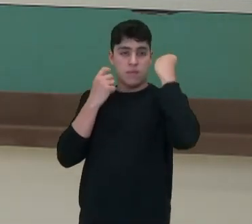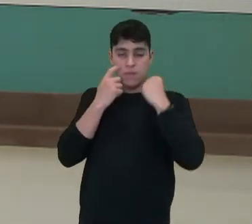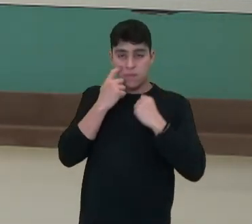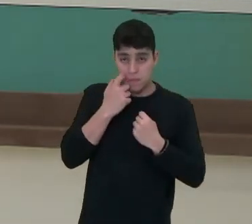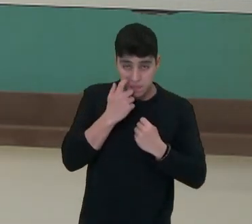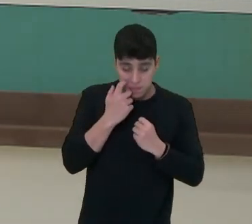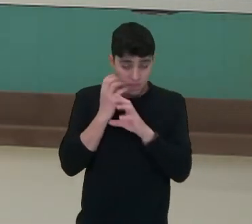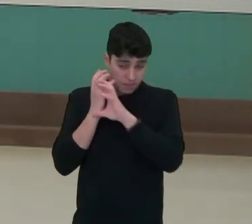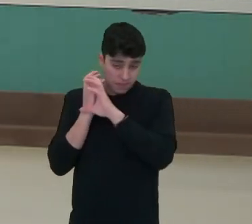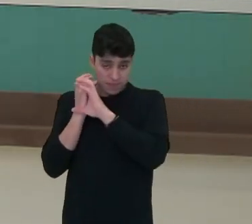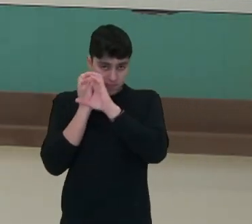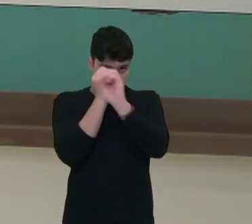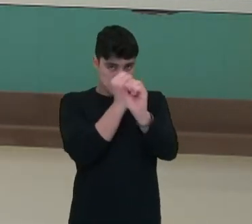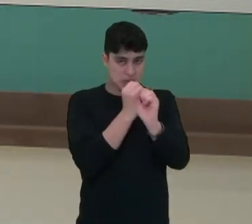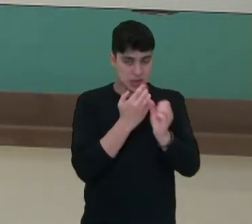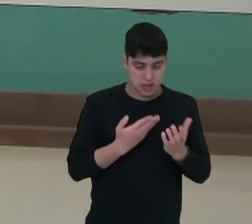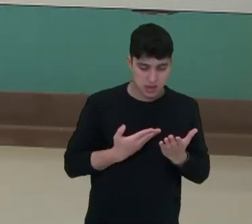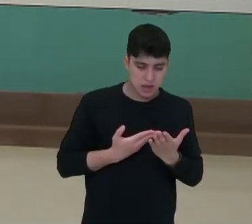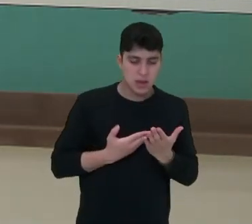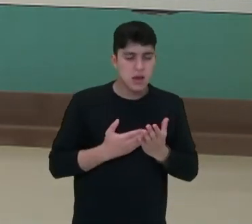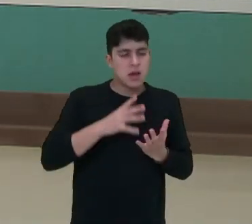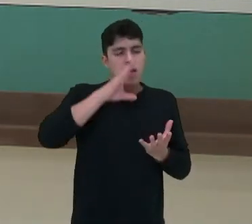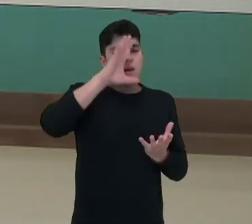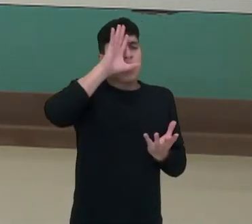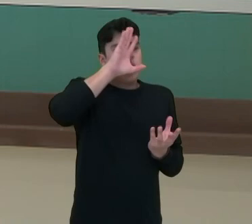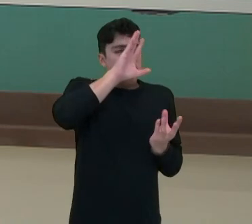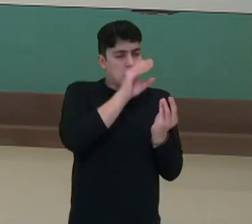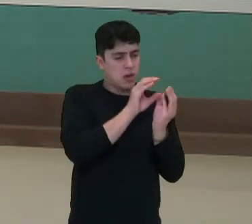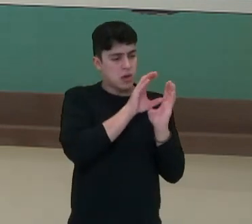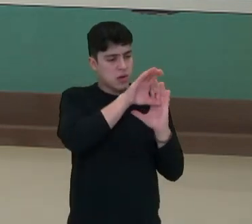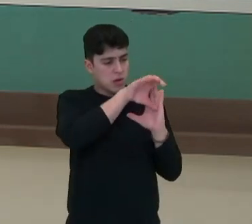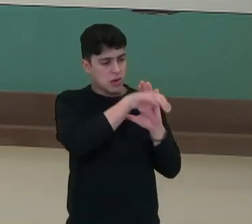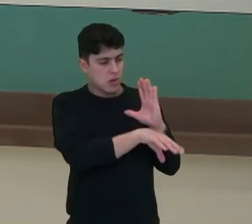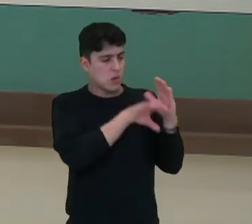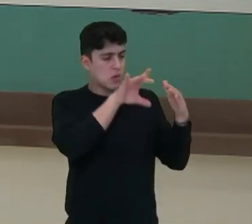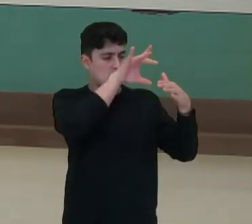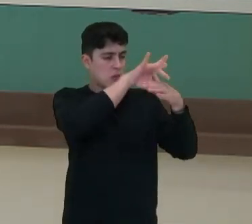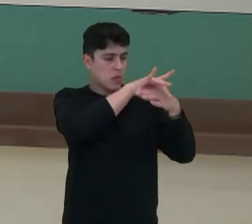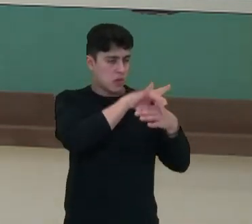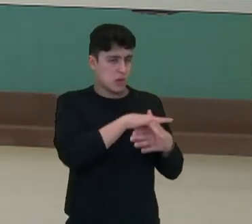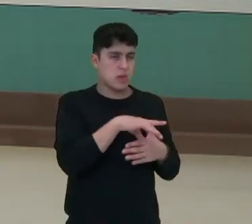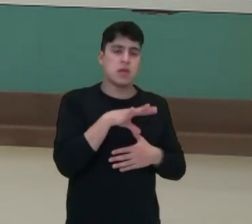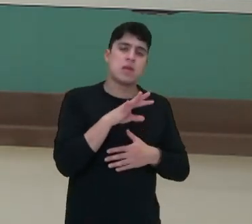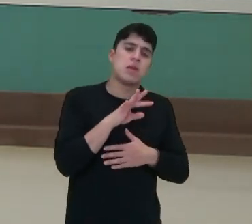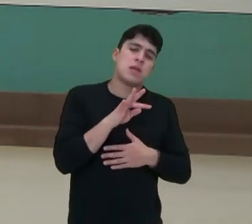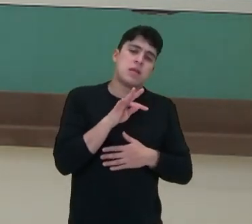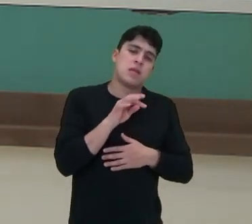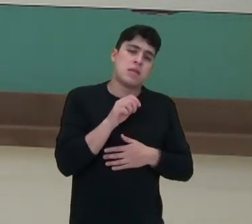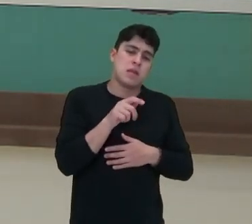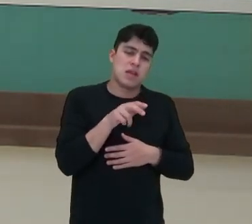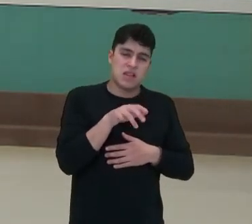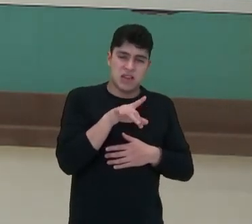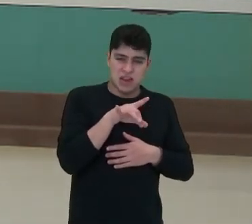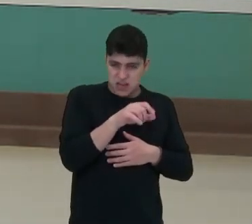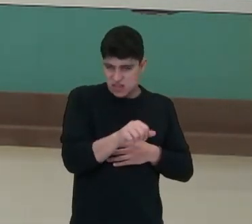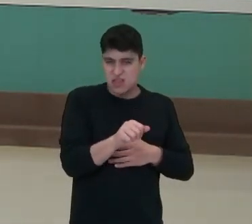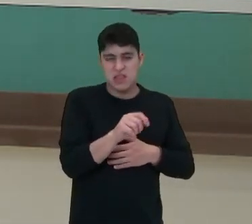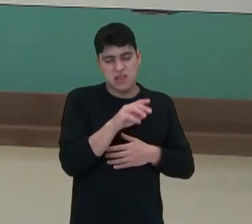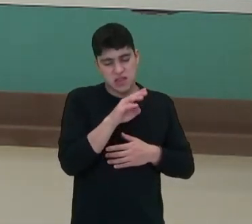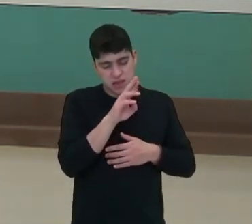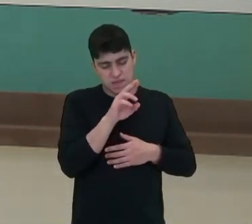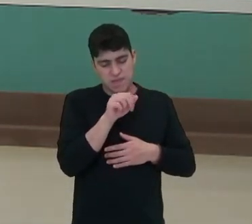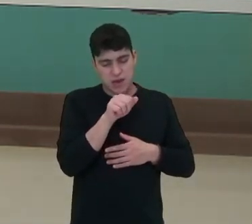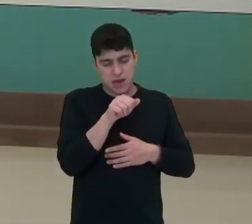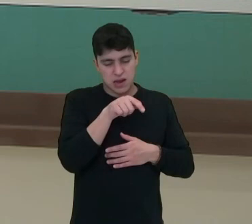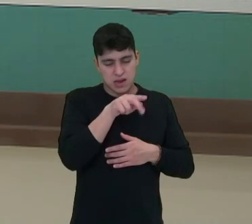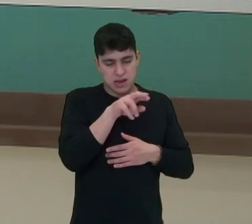na aula, então entendemos o conceito de arritmia cardíaca, que é o movimento, os ciclos, os batimentos do coração